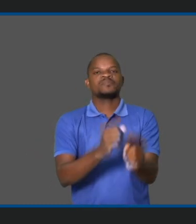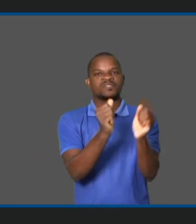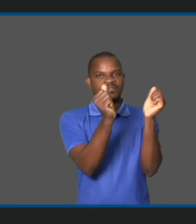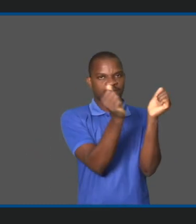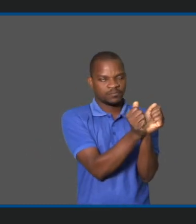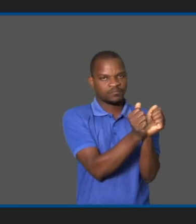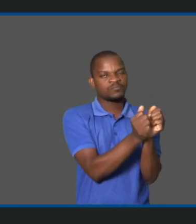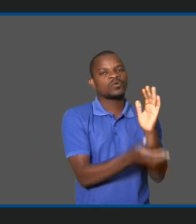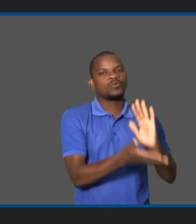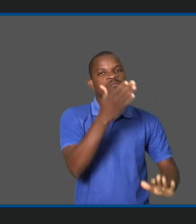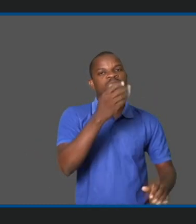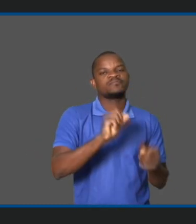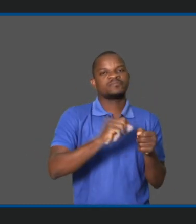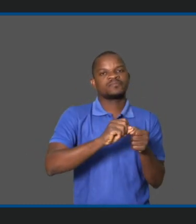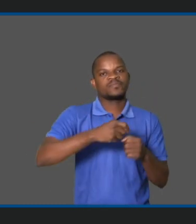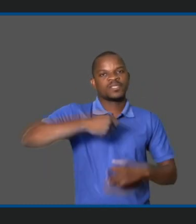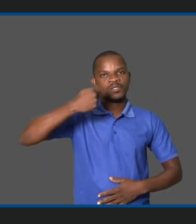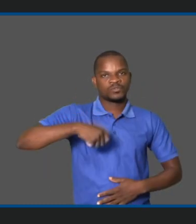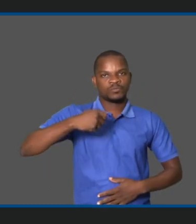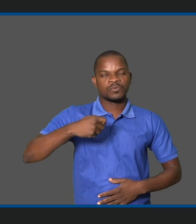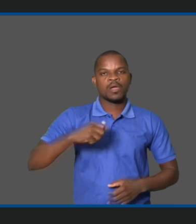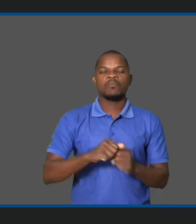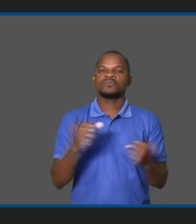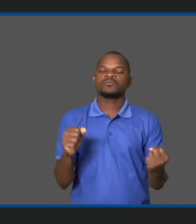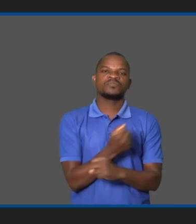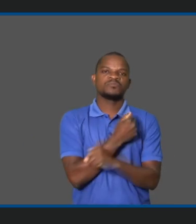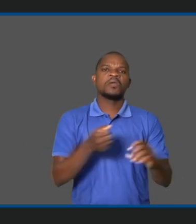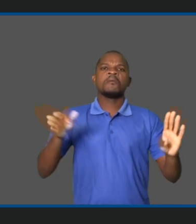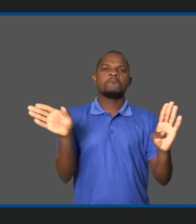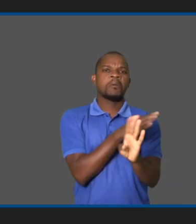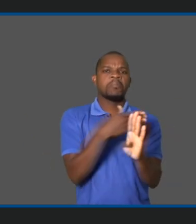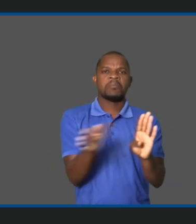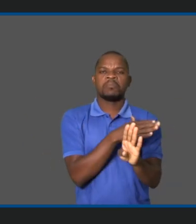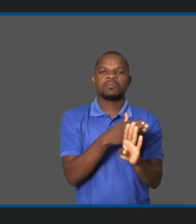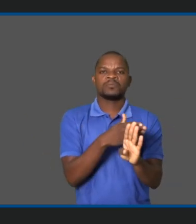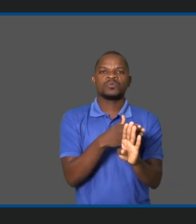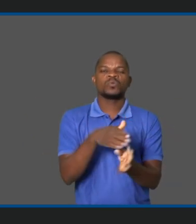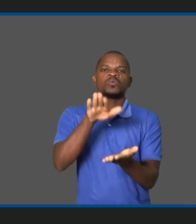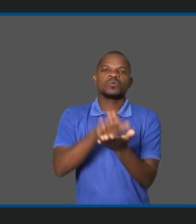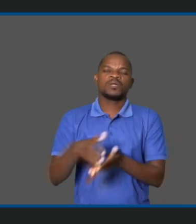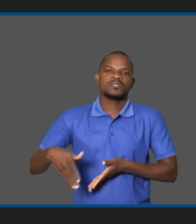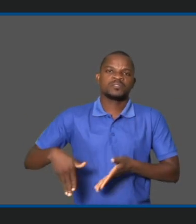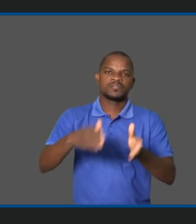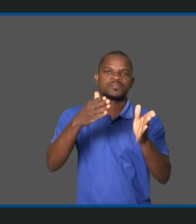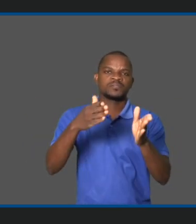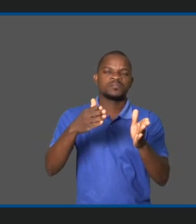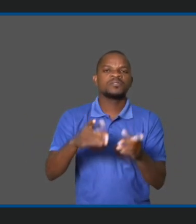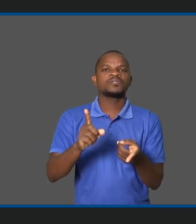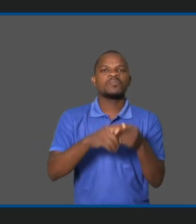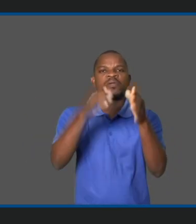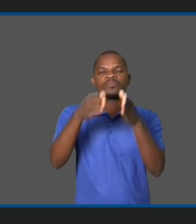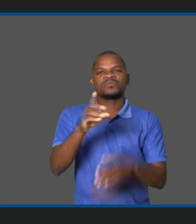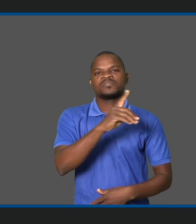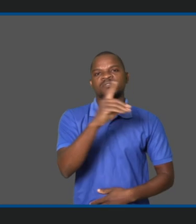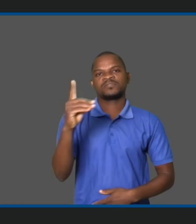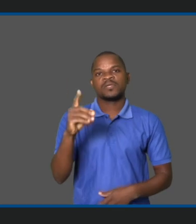não bater as pessoas na via pública e como se não bastasse uma pessoa com deficiência indefesa. Então, que